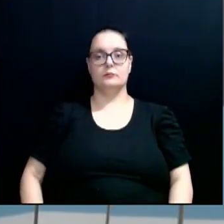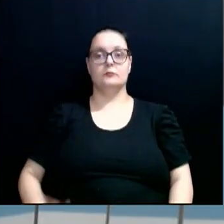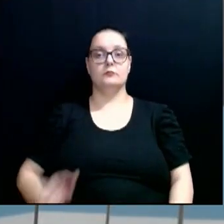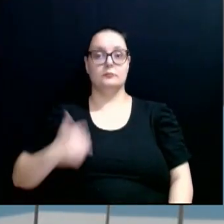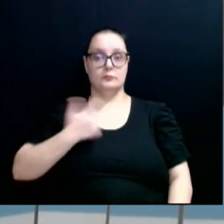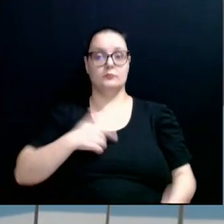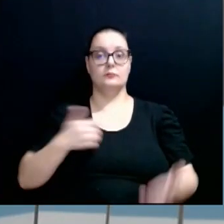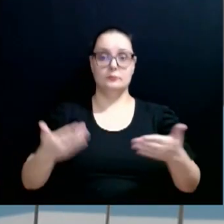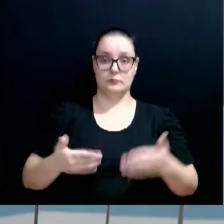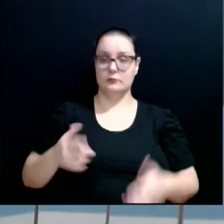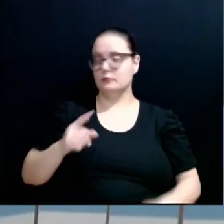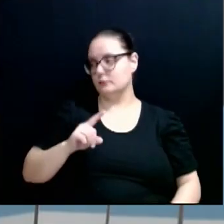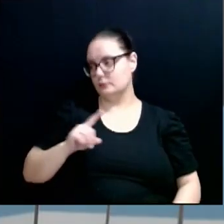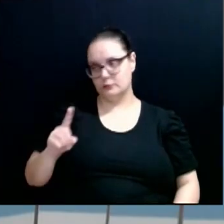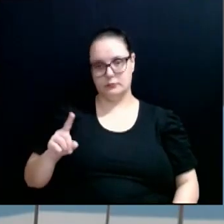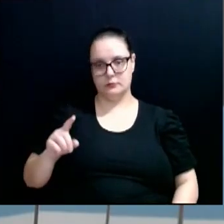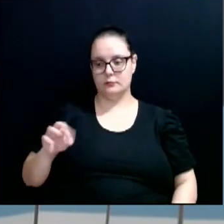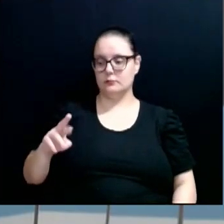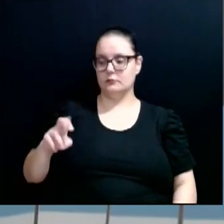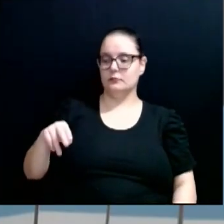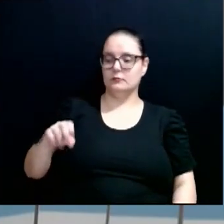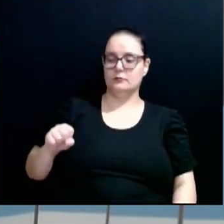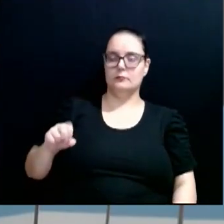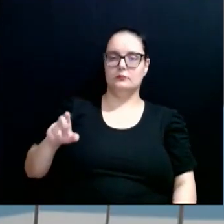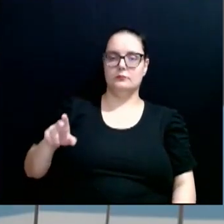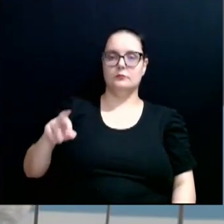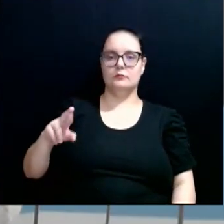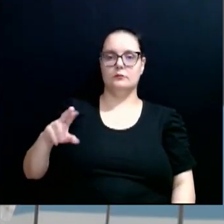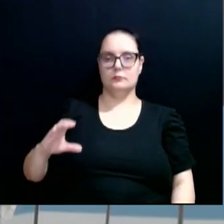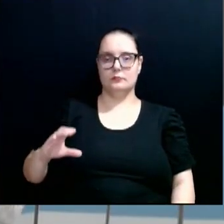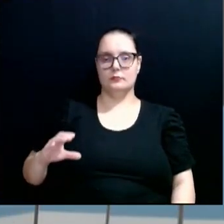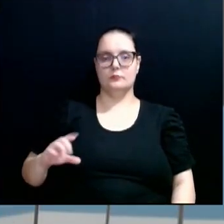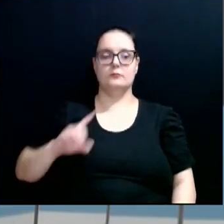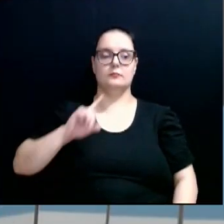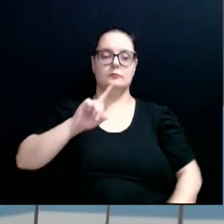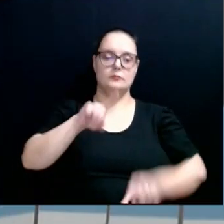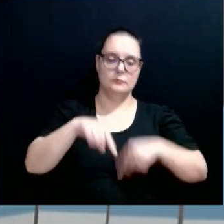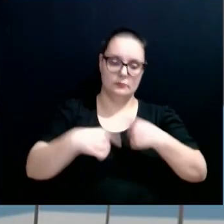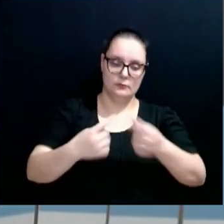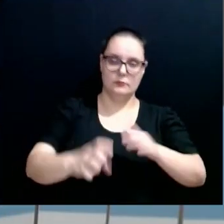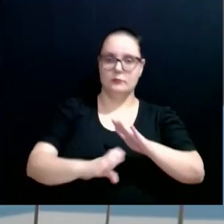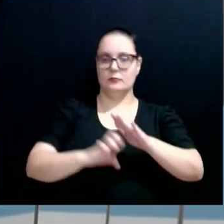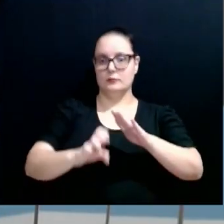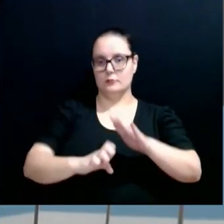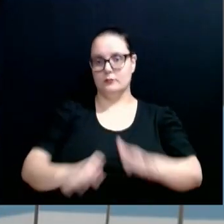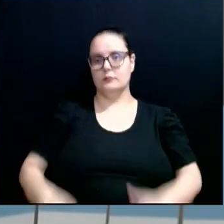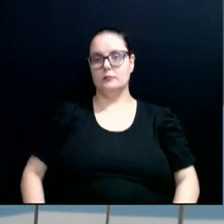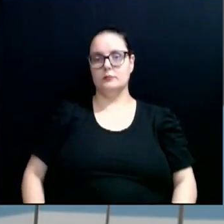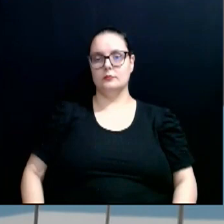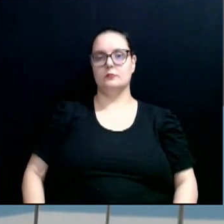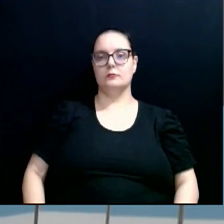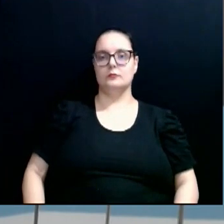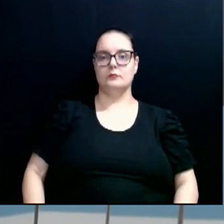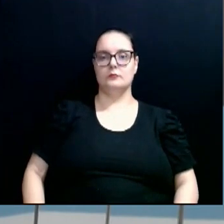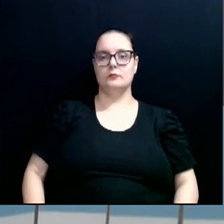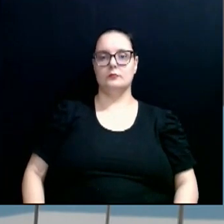mais a Transurc, é uma empresa nova, né? O ganhador do lote